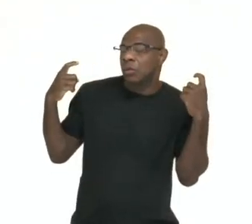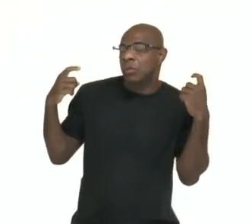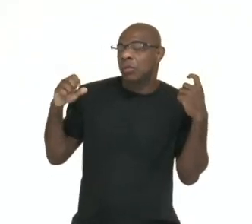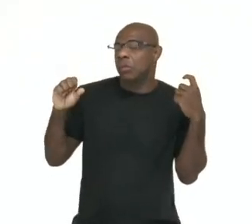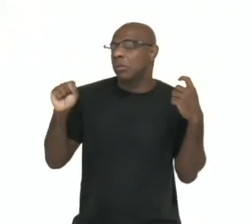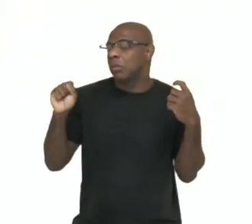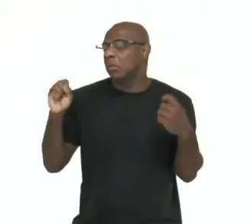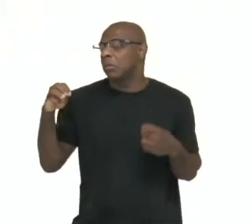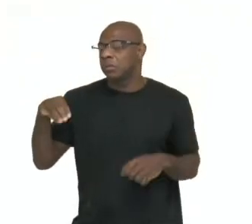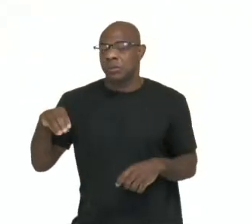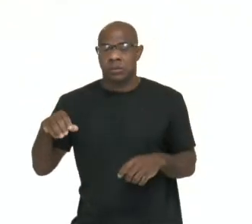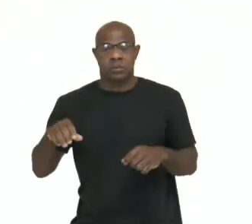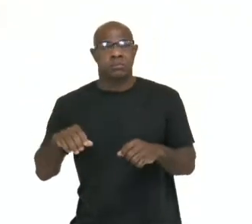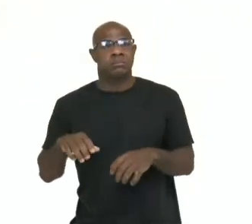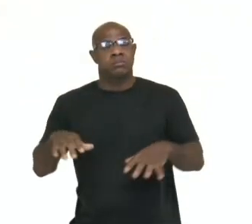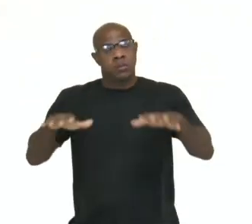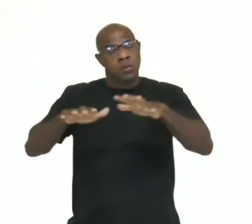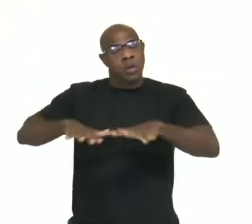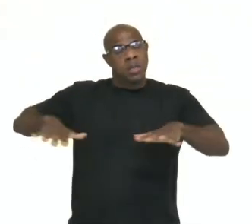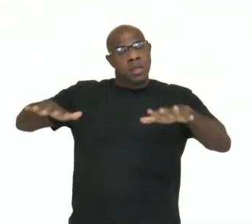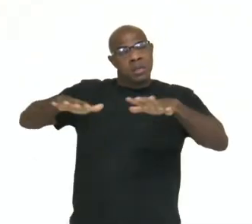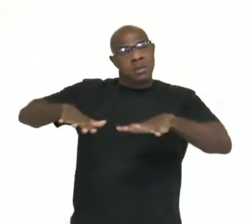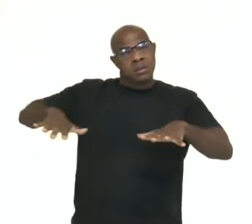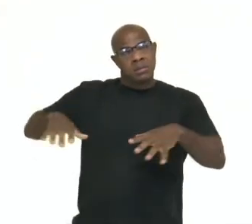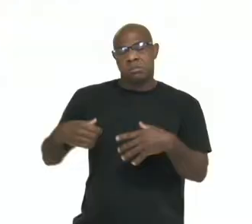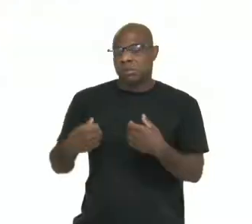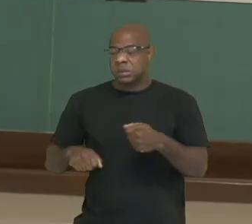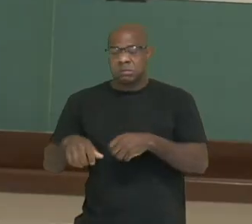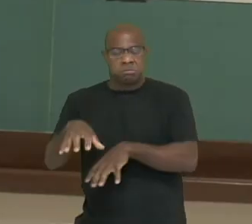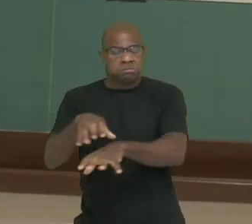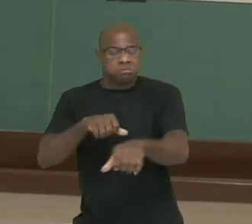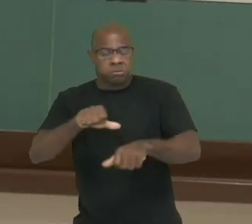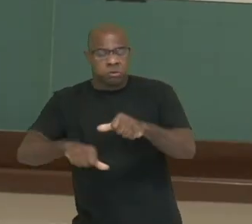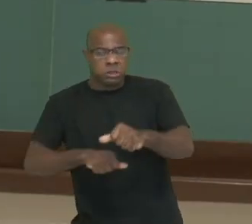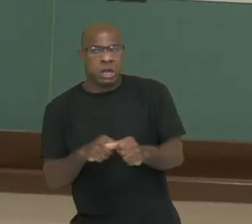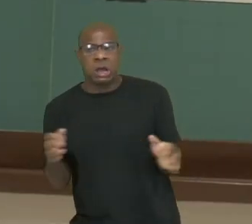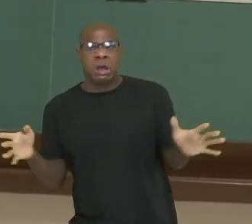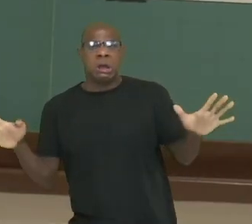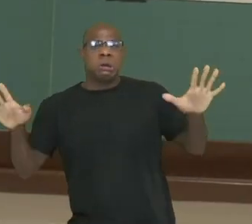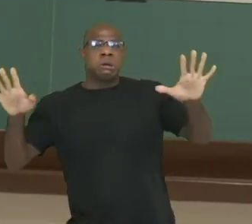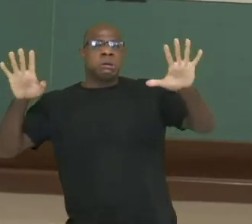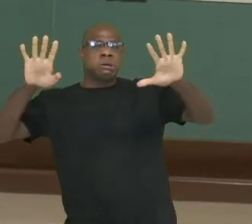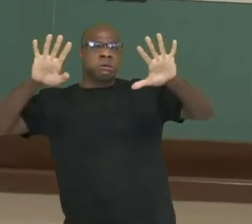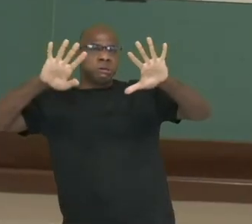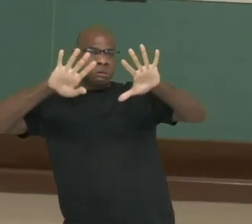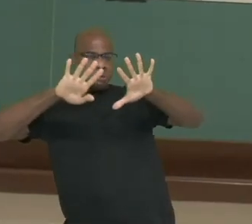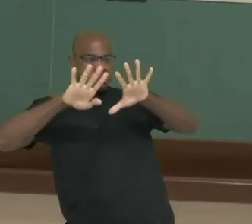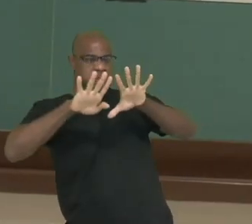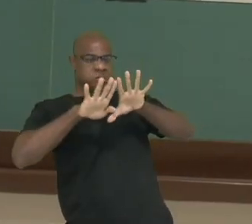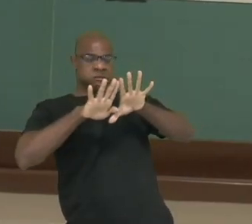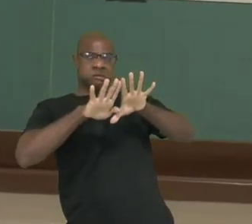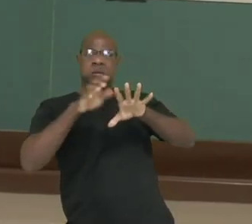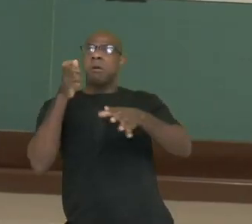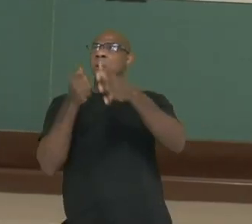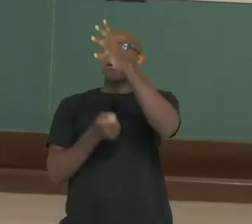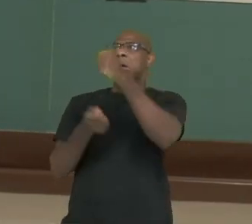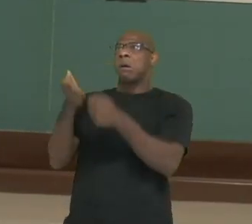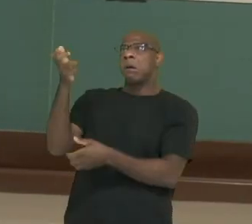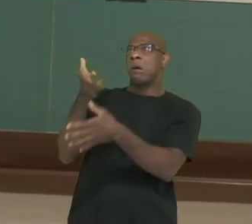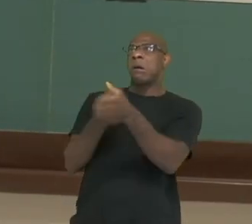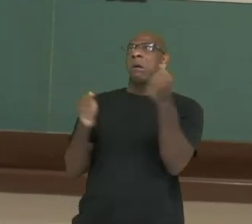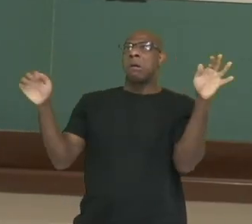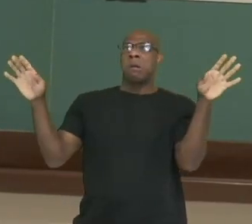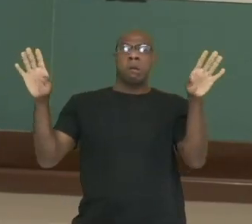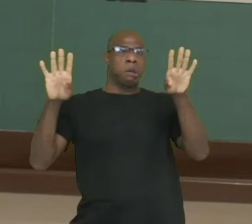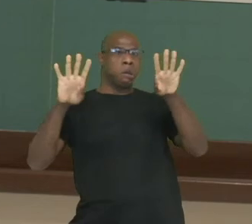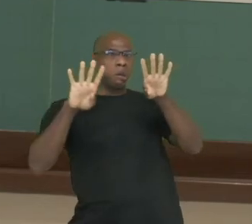do público ali, né, que não pretende trazer ilusão, aquela atmosfera, né, mágica. Não, é trocado, é teatro, ó, vamos mudar